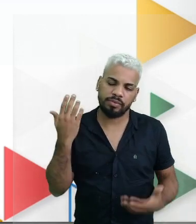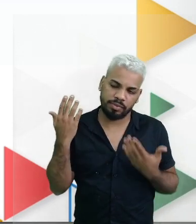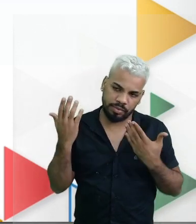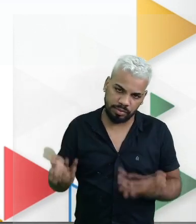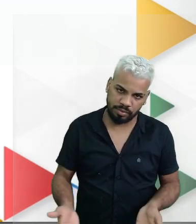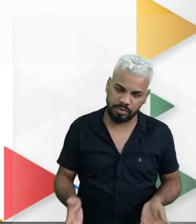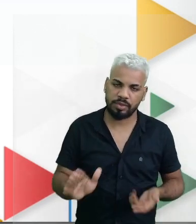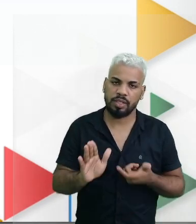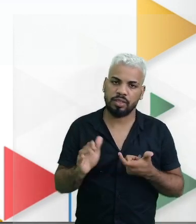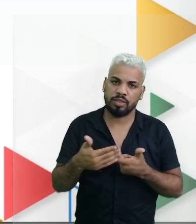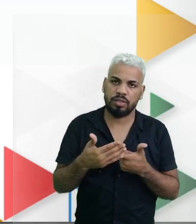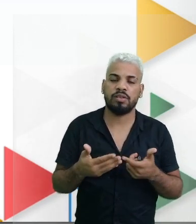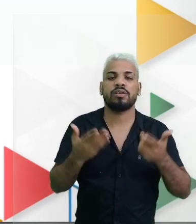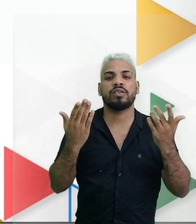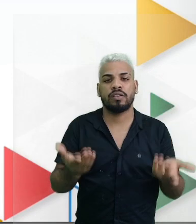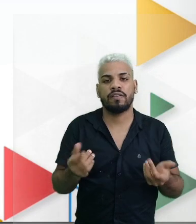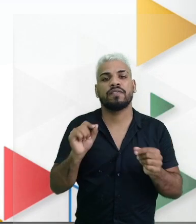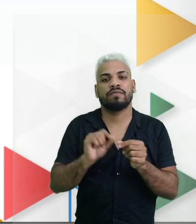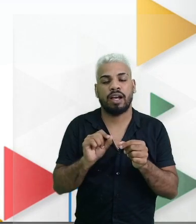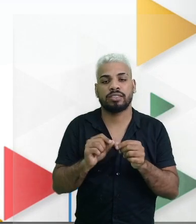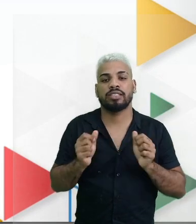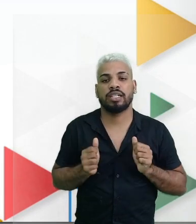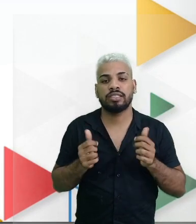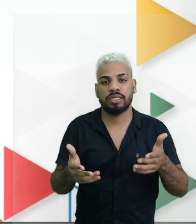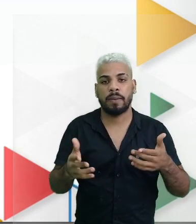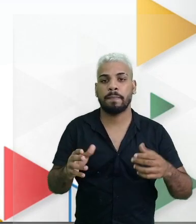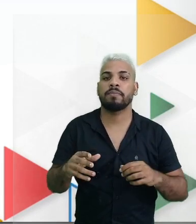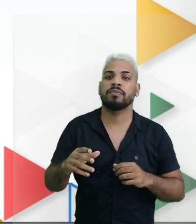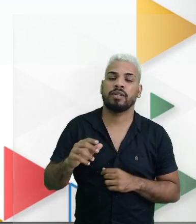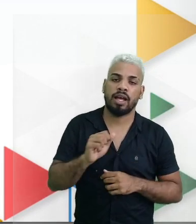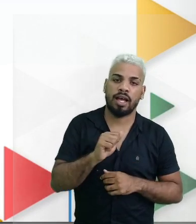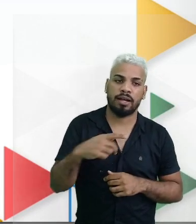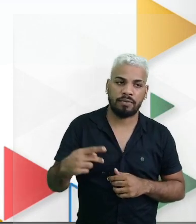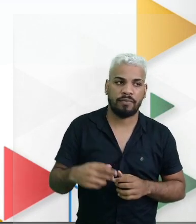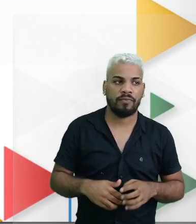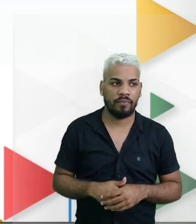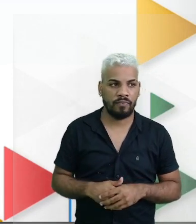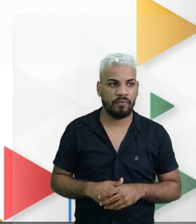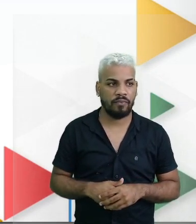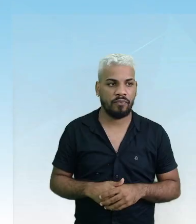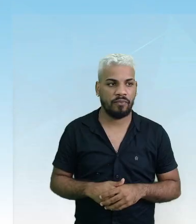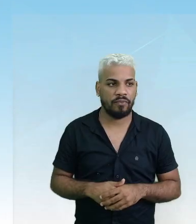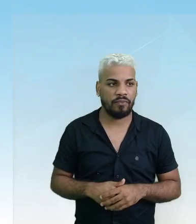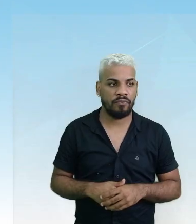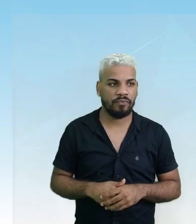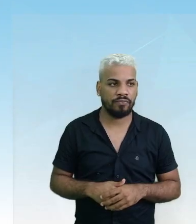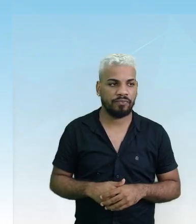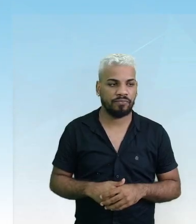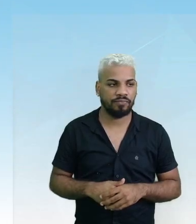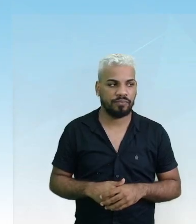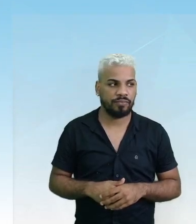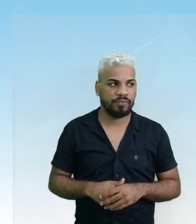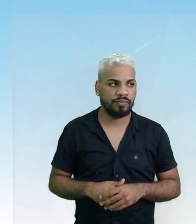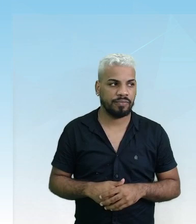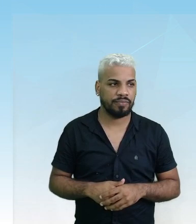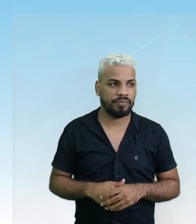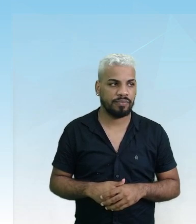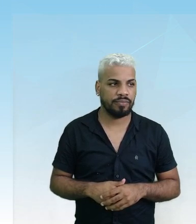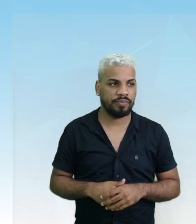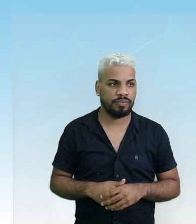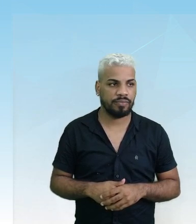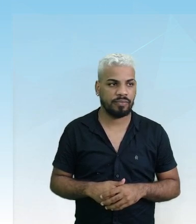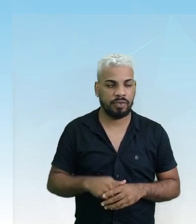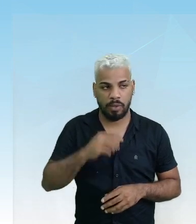justamente o termo que desempenha a ação na voz passiva. Vamos fazer o nosso resumo de agora? Vamos lá. Já